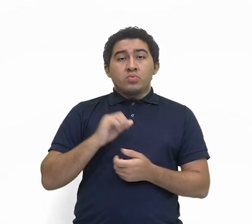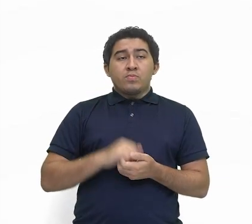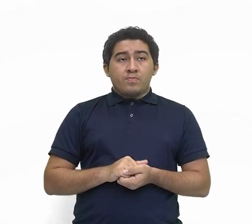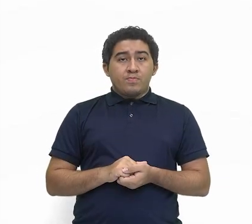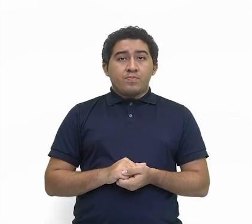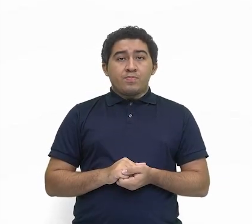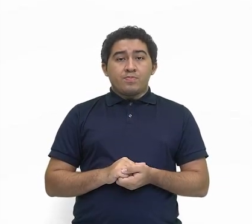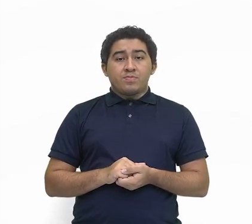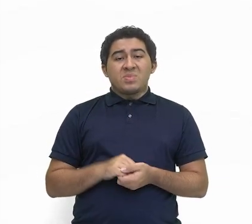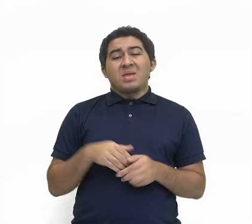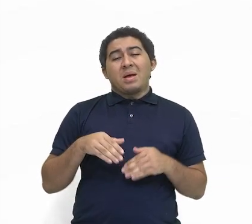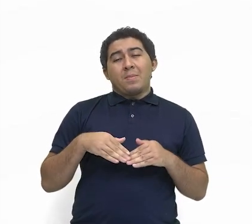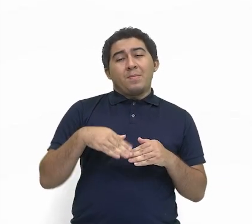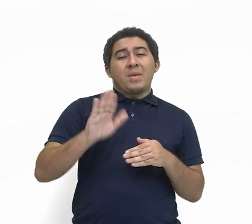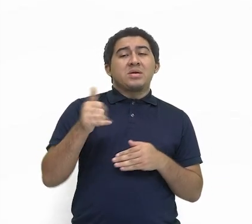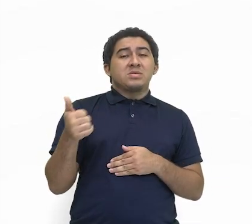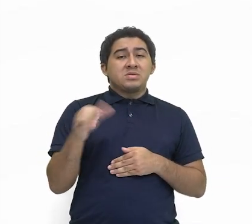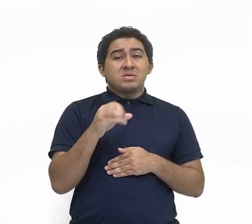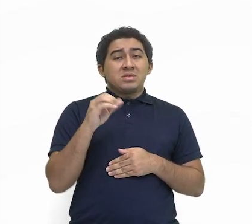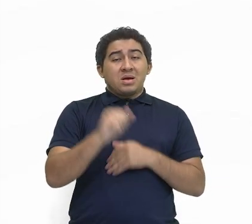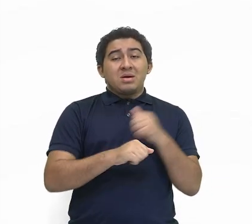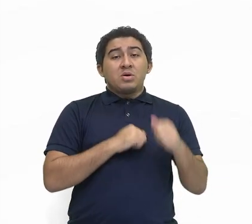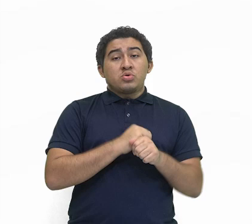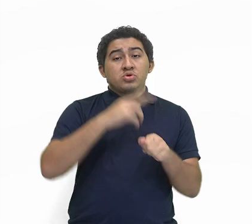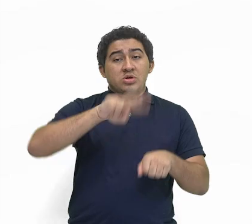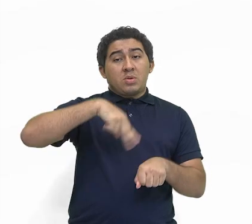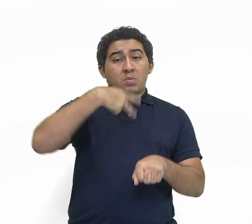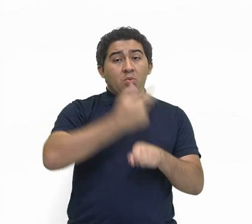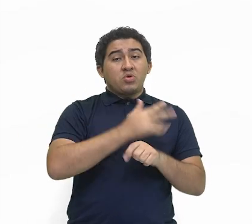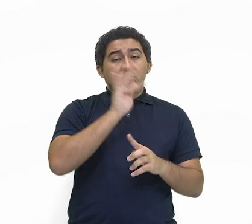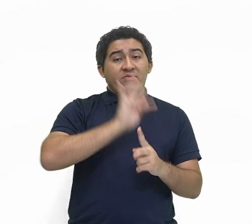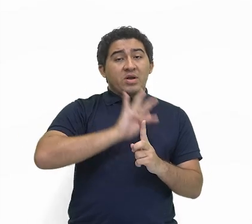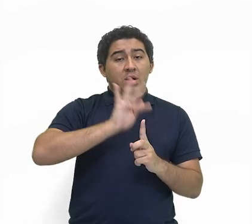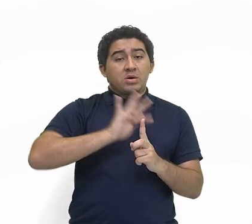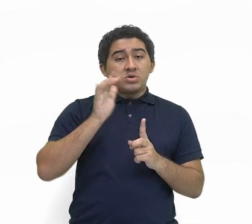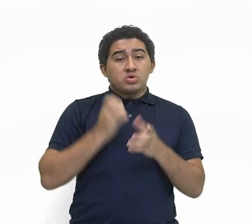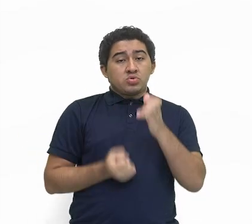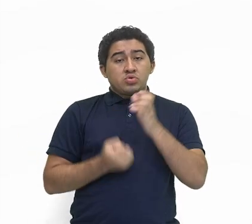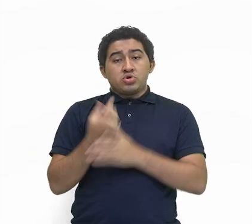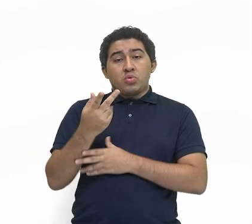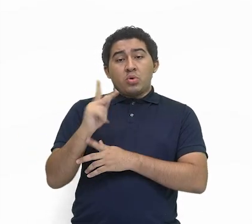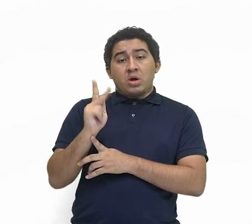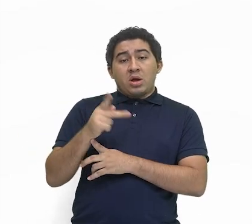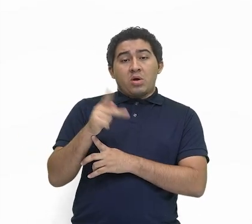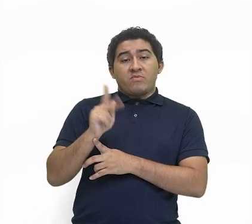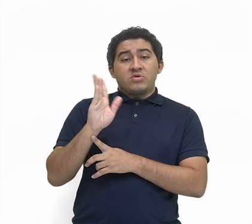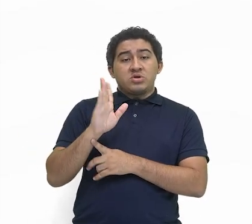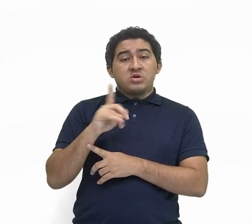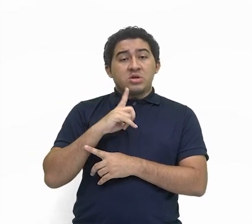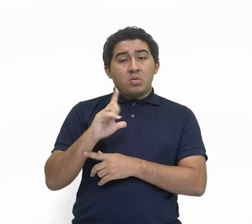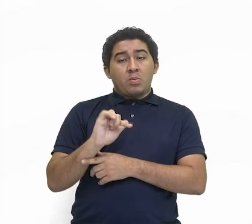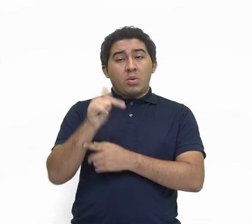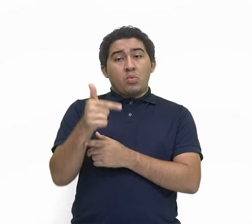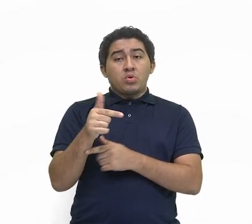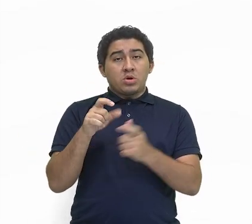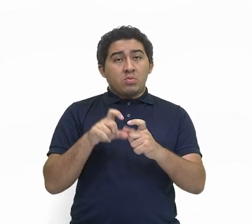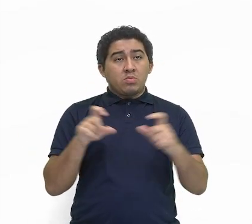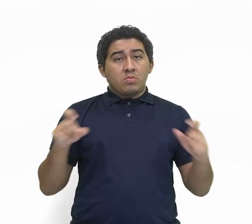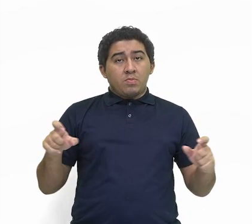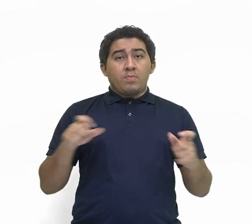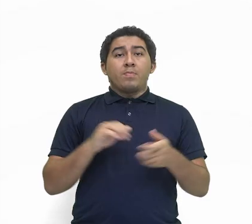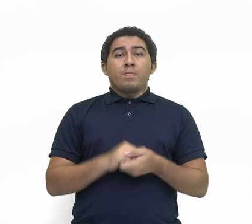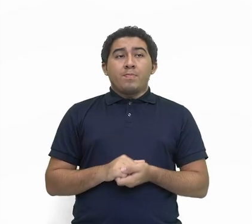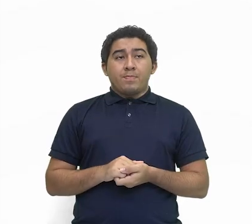olha, bem depois, quase mais de 100 anos depois da escala Fahrenheit, veio o Kelvin e instituiu uma outra escala. E